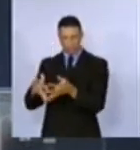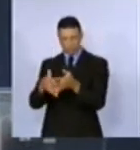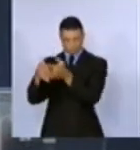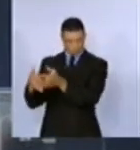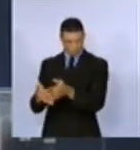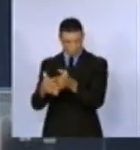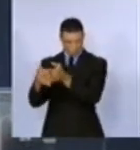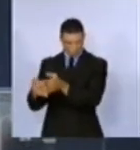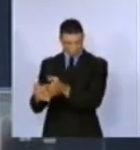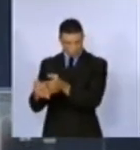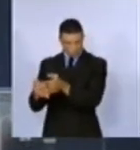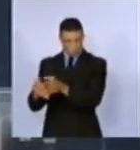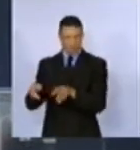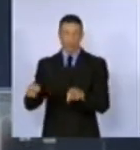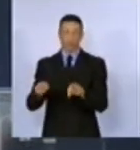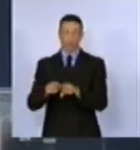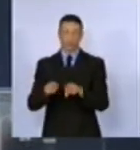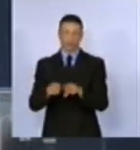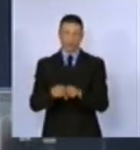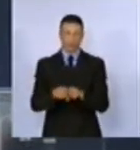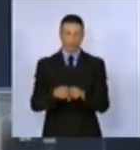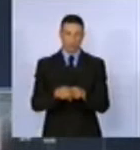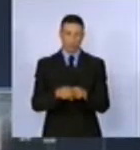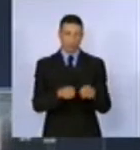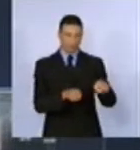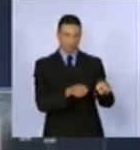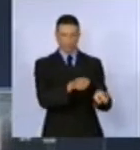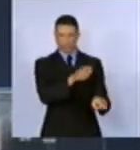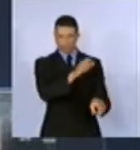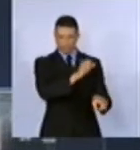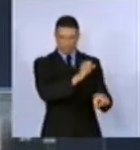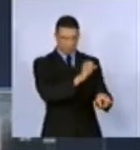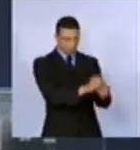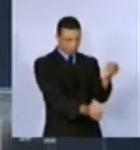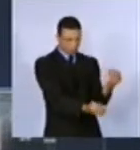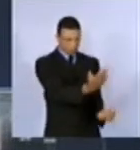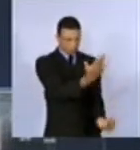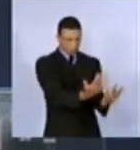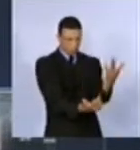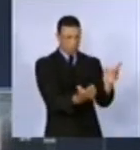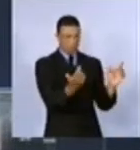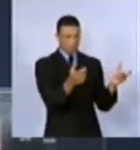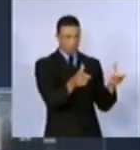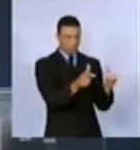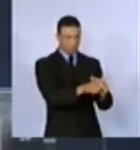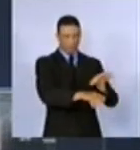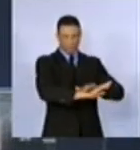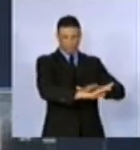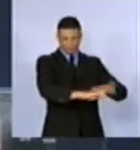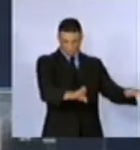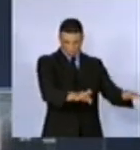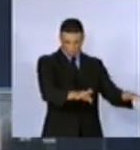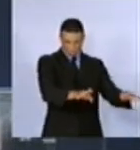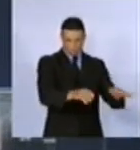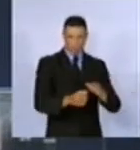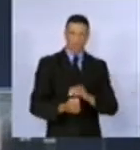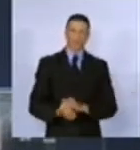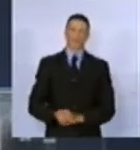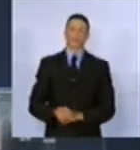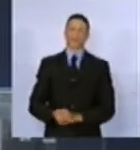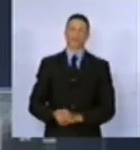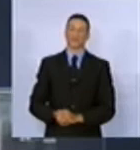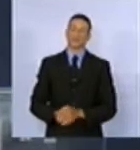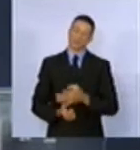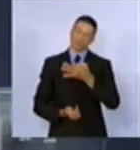EA descontinuação do método de queima da Palha é eu diria